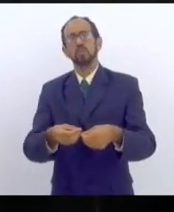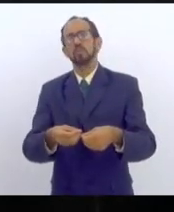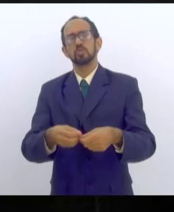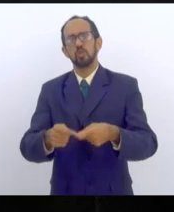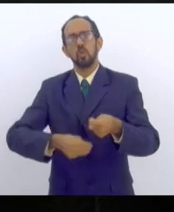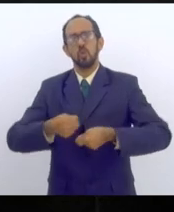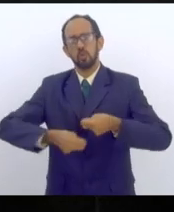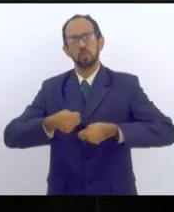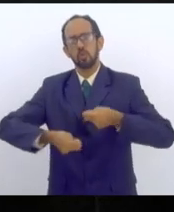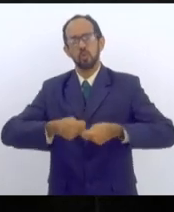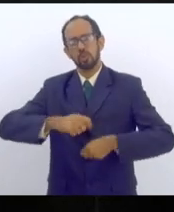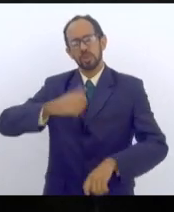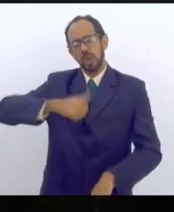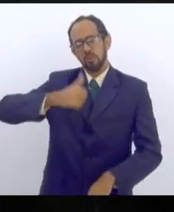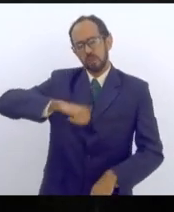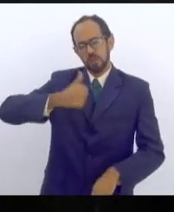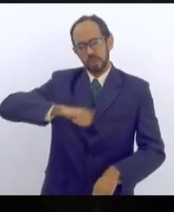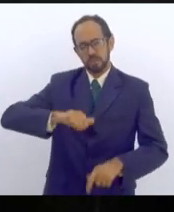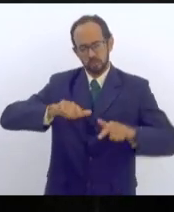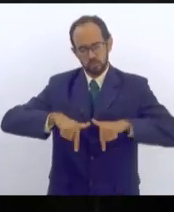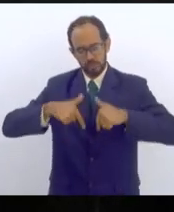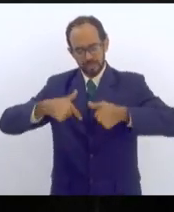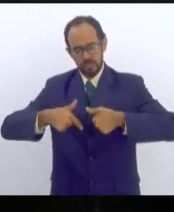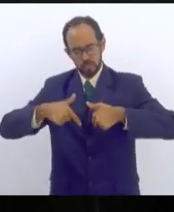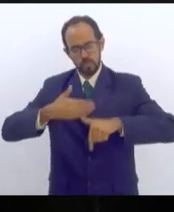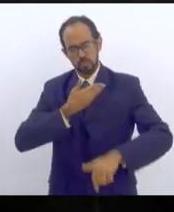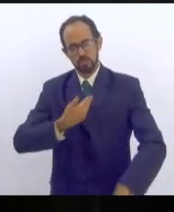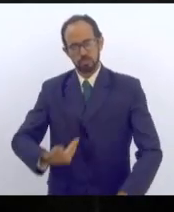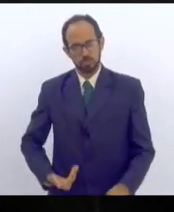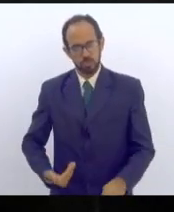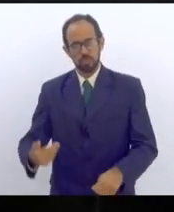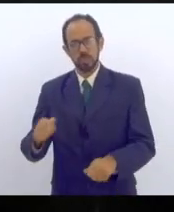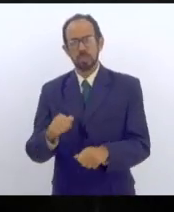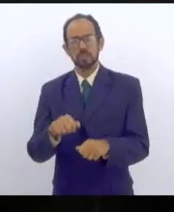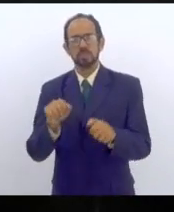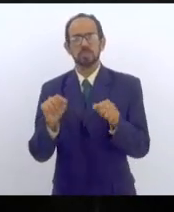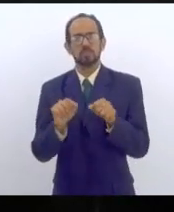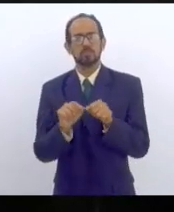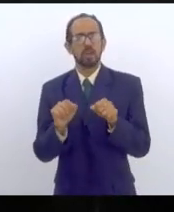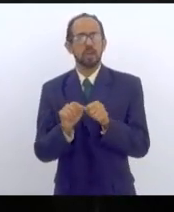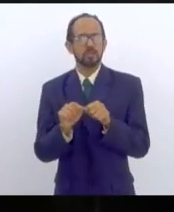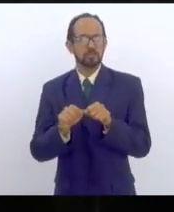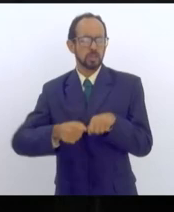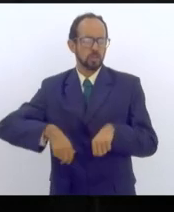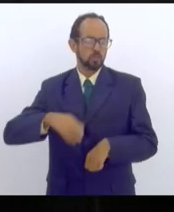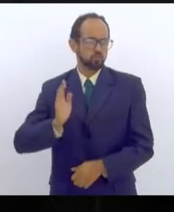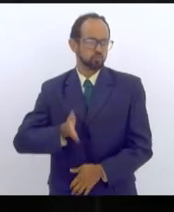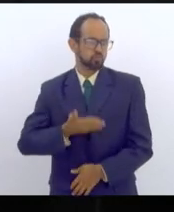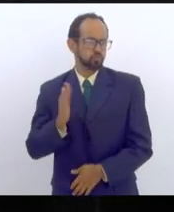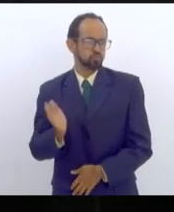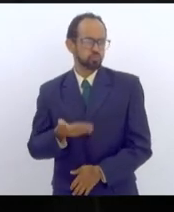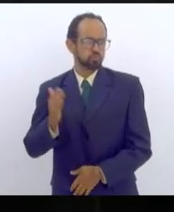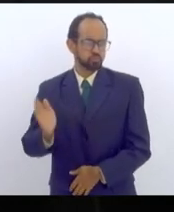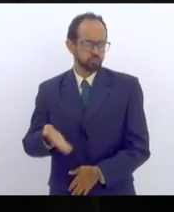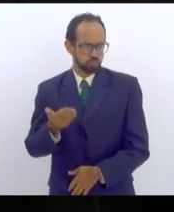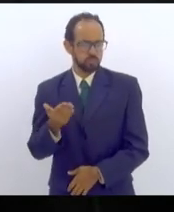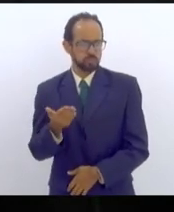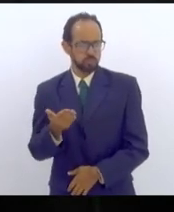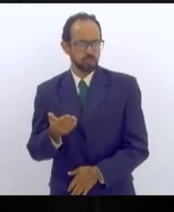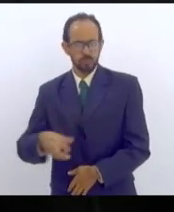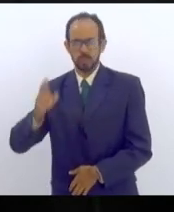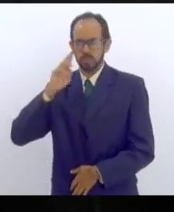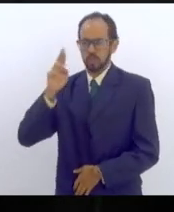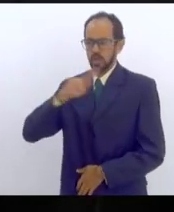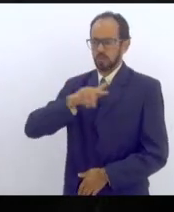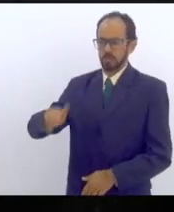controle e avaliação das ações públicas sejam uma rotina. Senhora